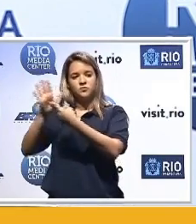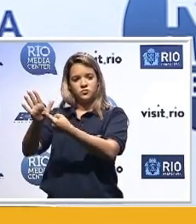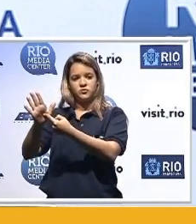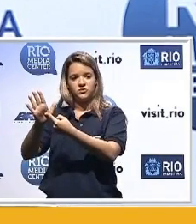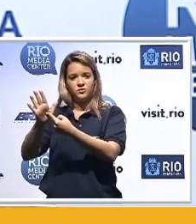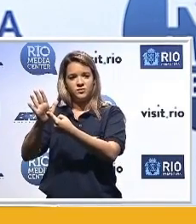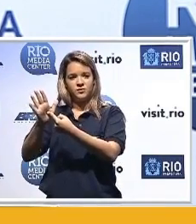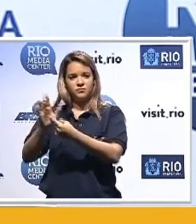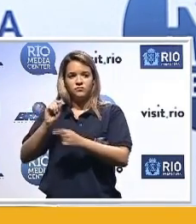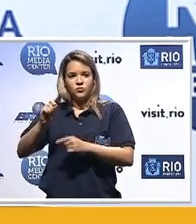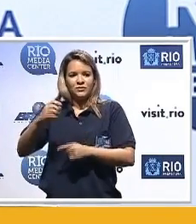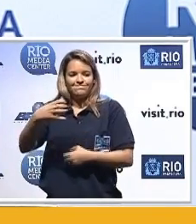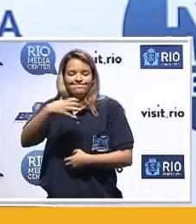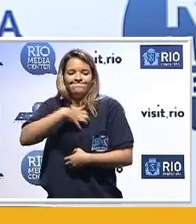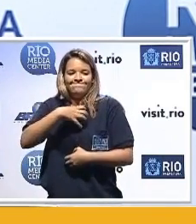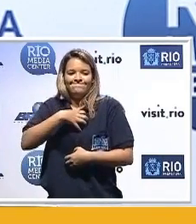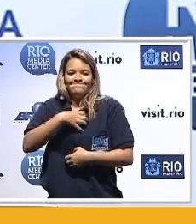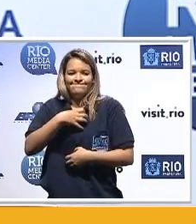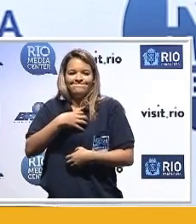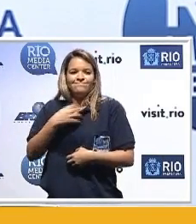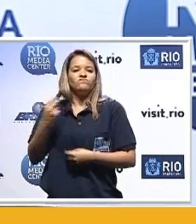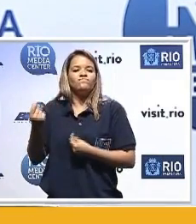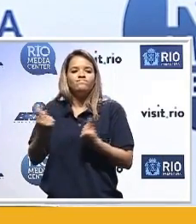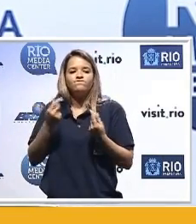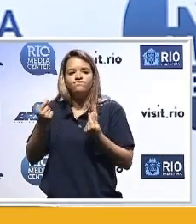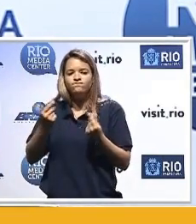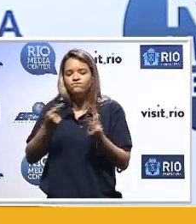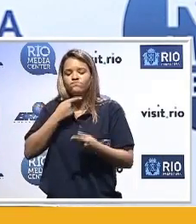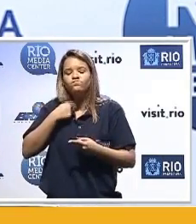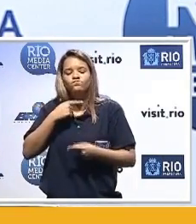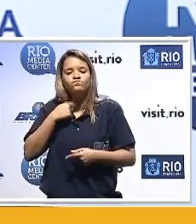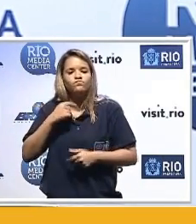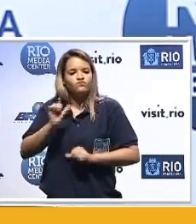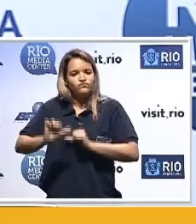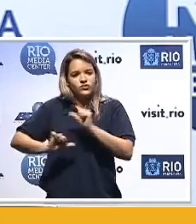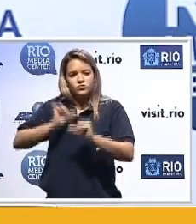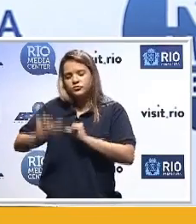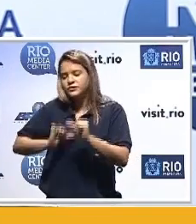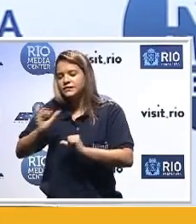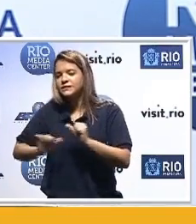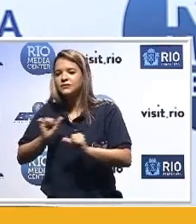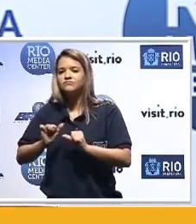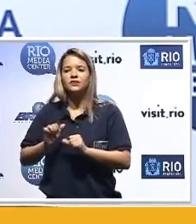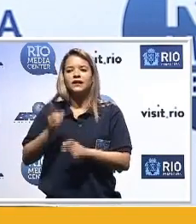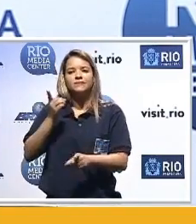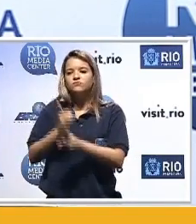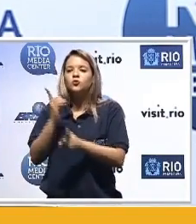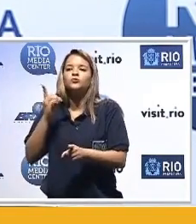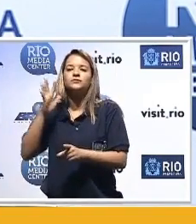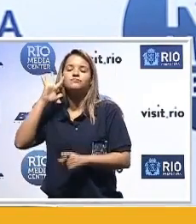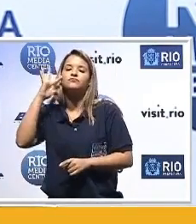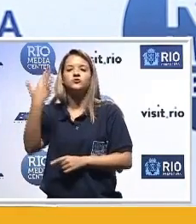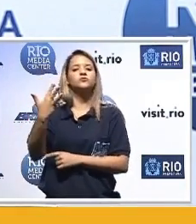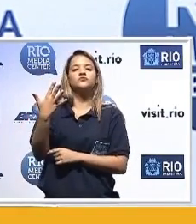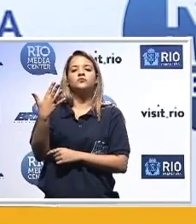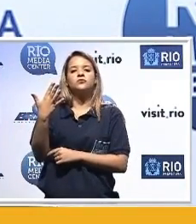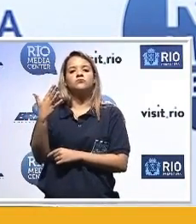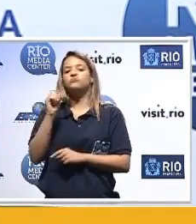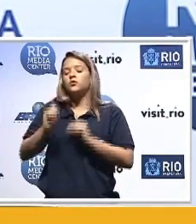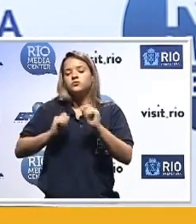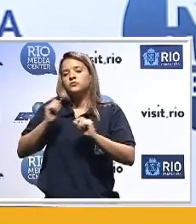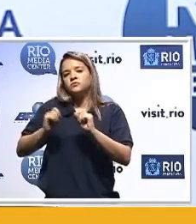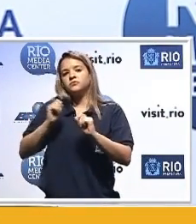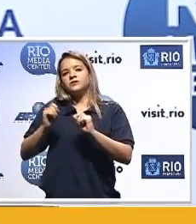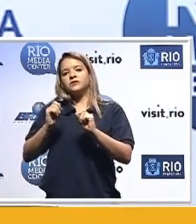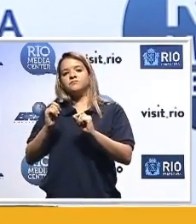muito sensível para que a gente possa, de fato, encontrar uma solução que permita que você preserve, mas ao